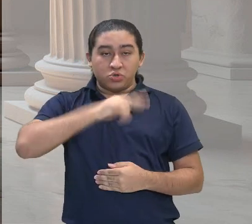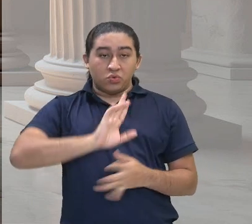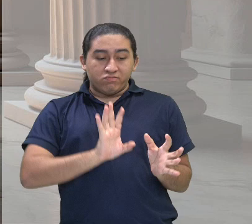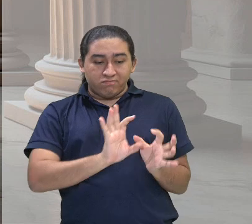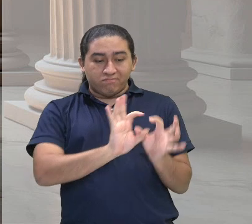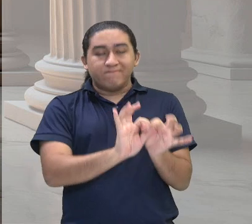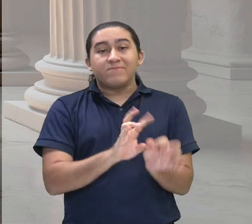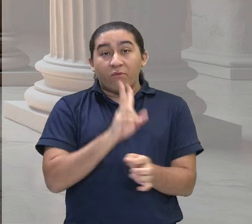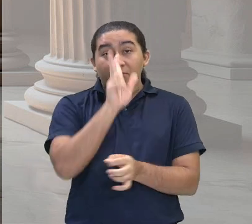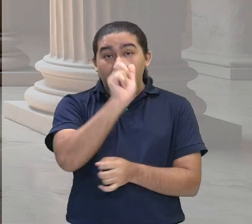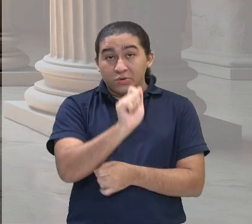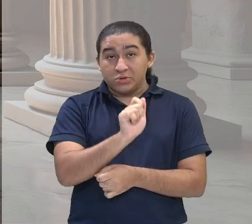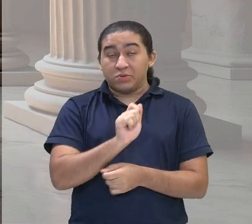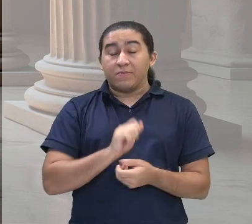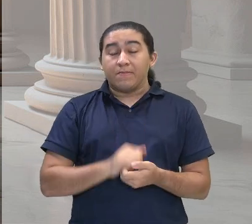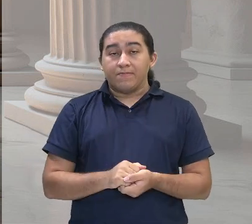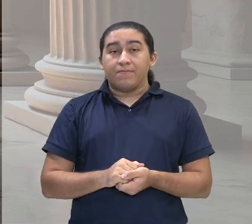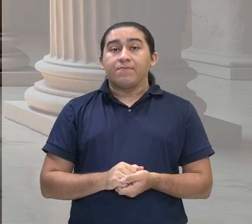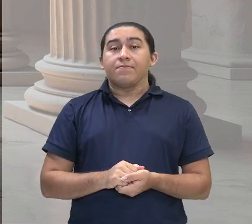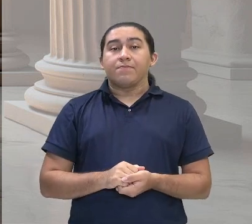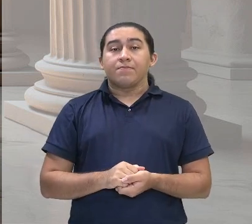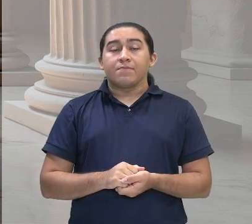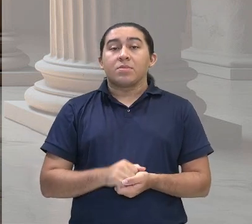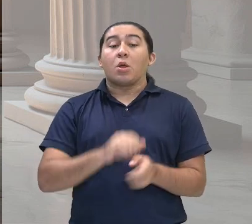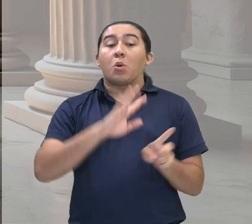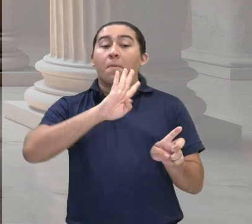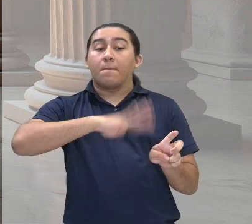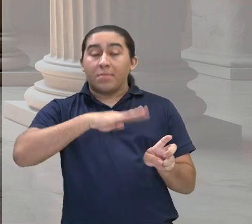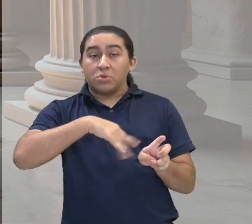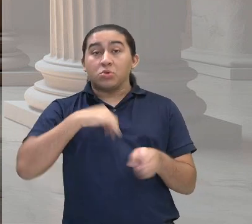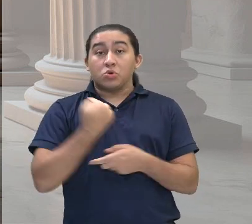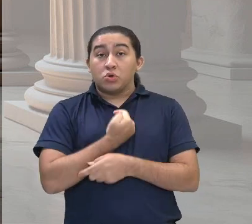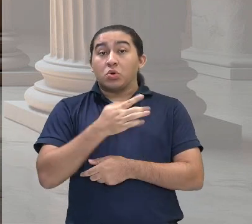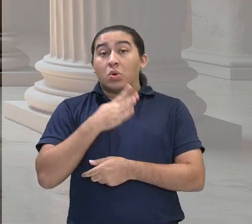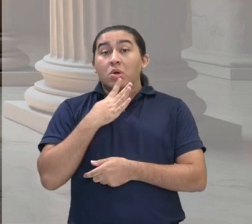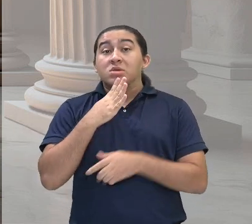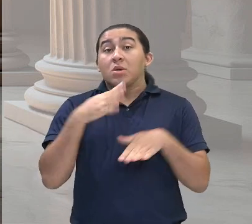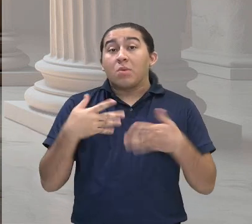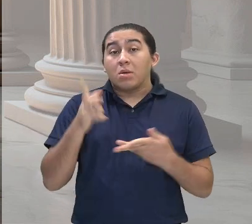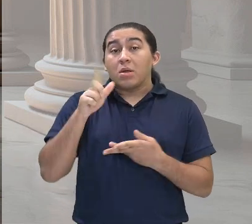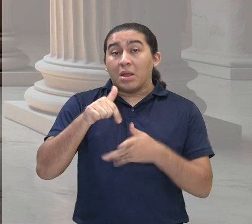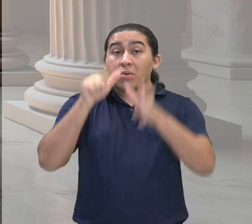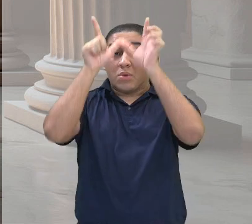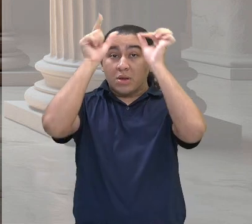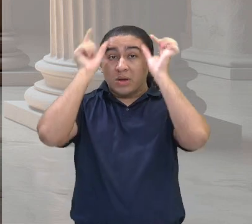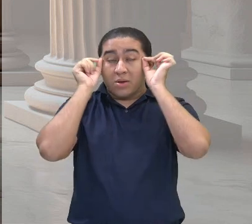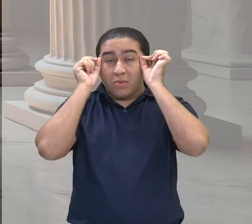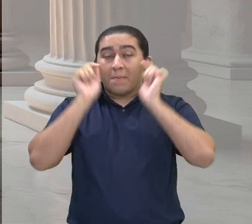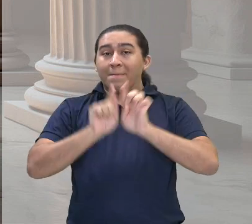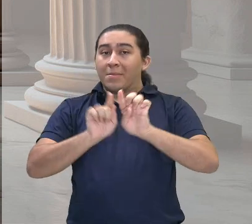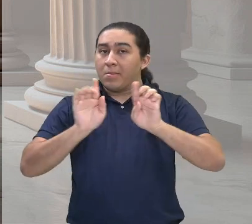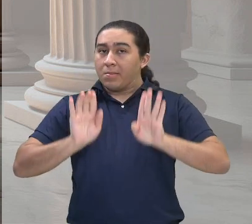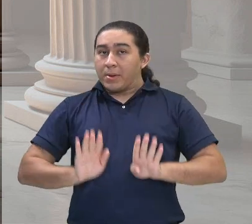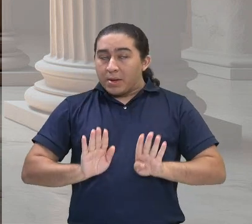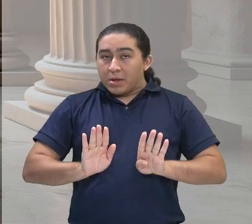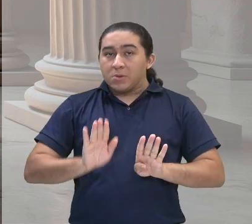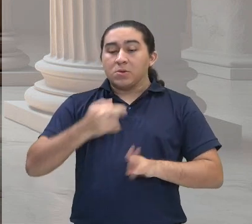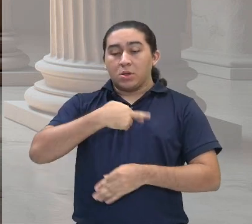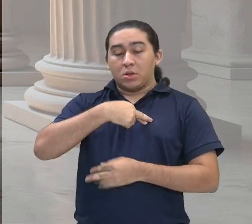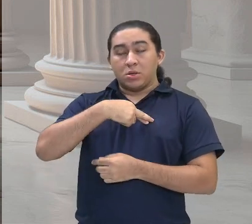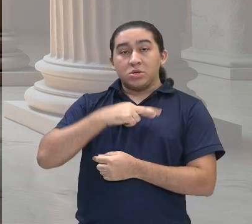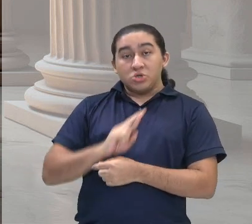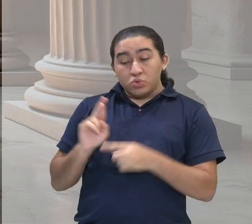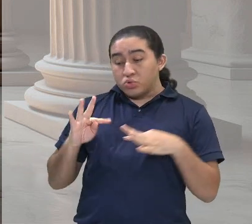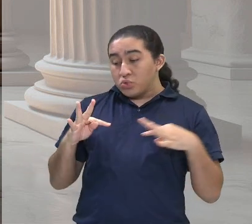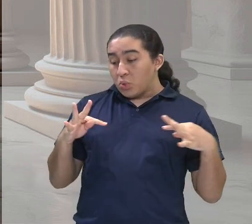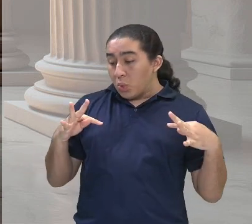muito forte. Os mitos mais conhecidos são os mitos gregos. Contudo, as religiões de